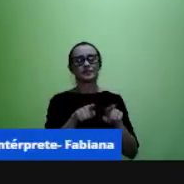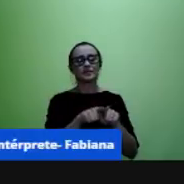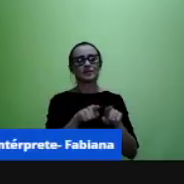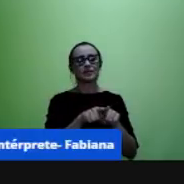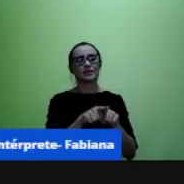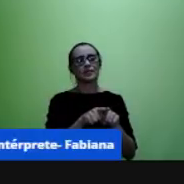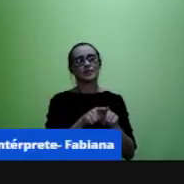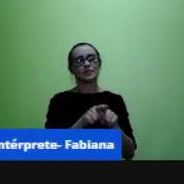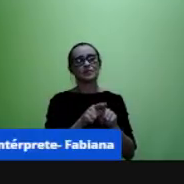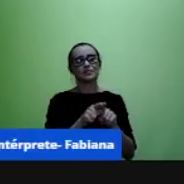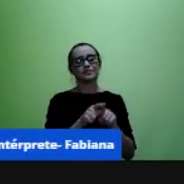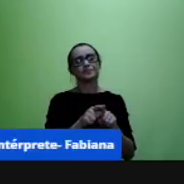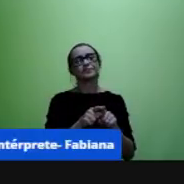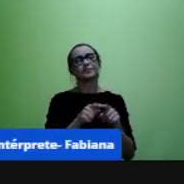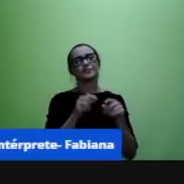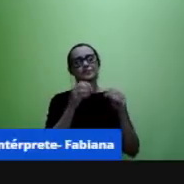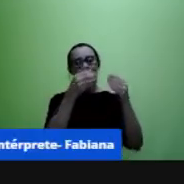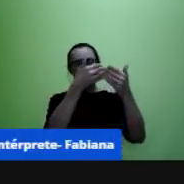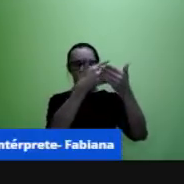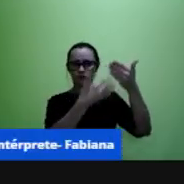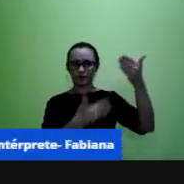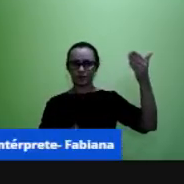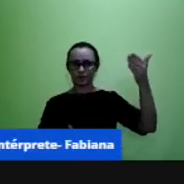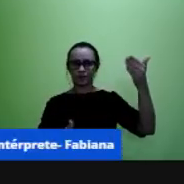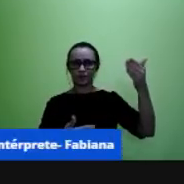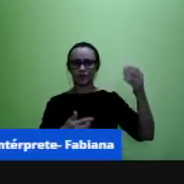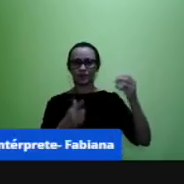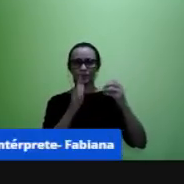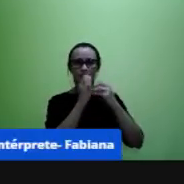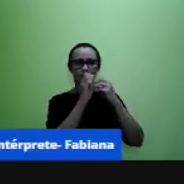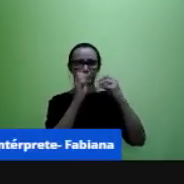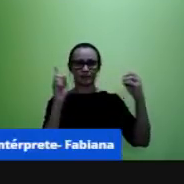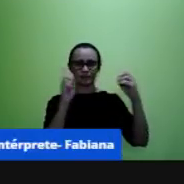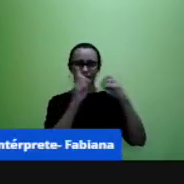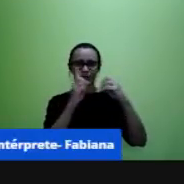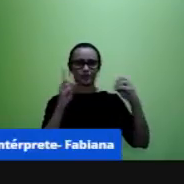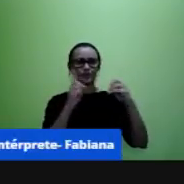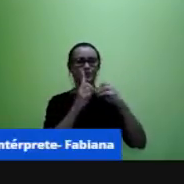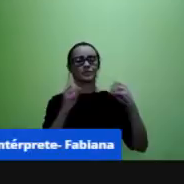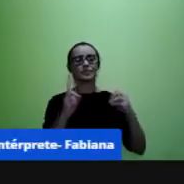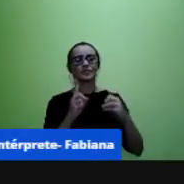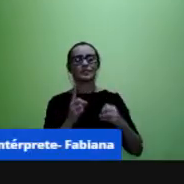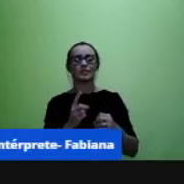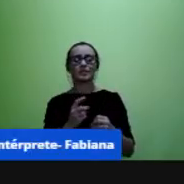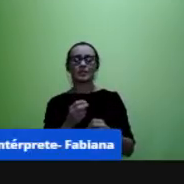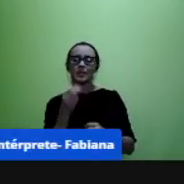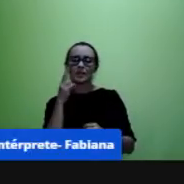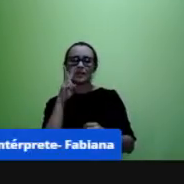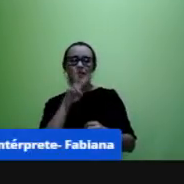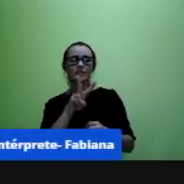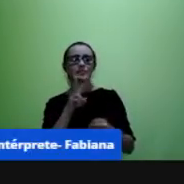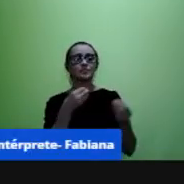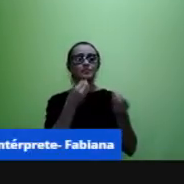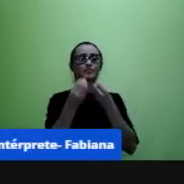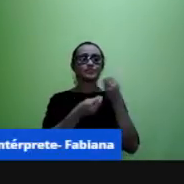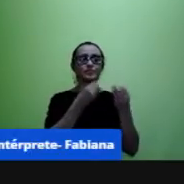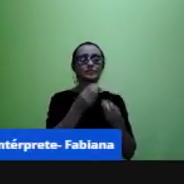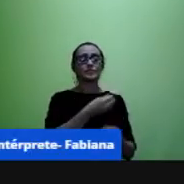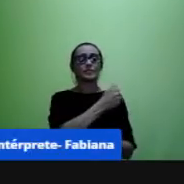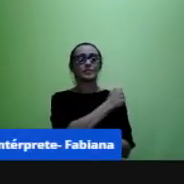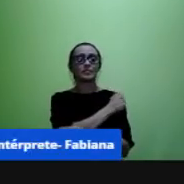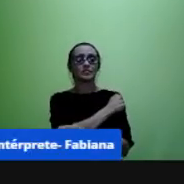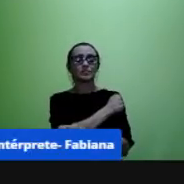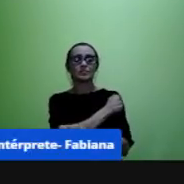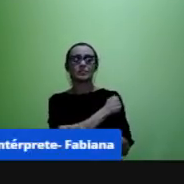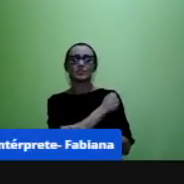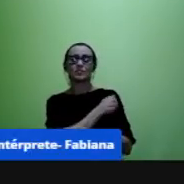ferramenta para ter um controle maior da participação dos alunos e também avaliar de maneira formativa,